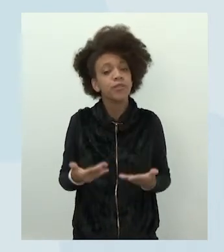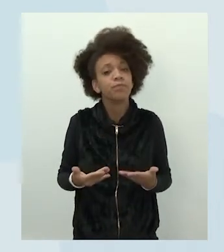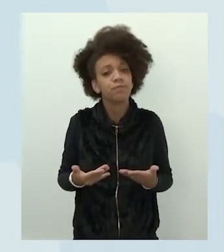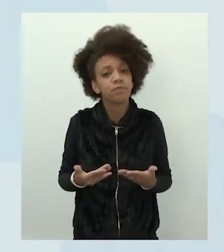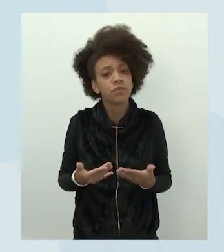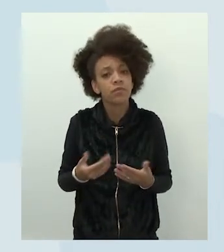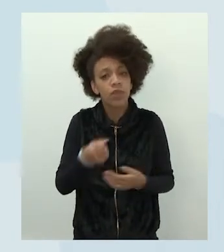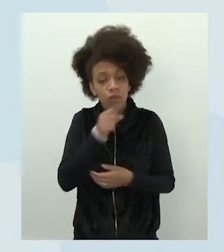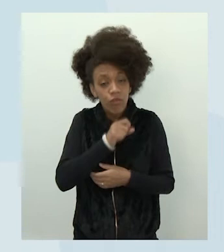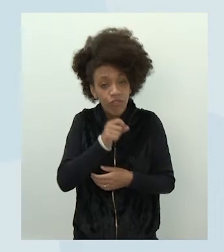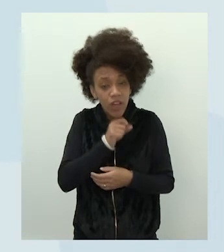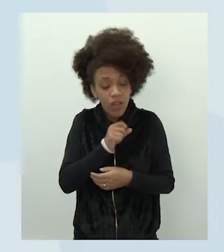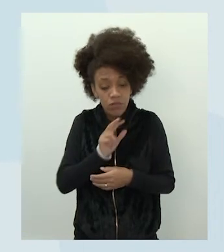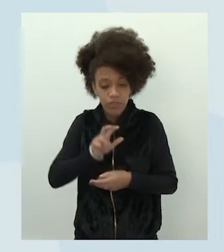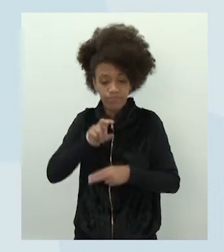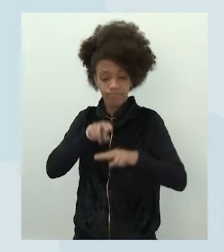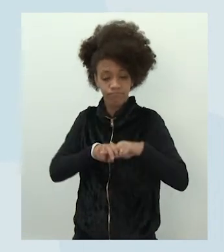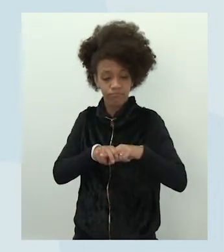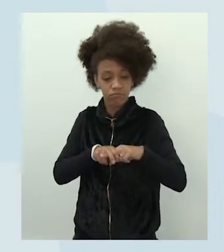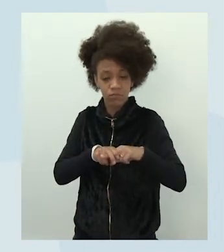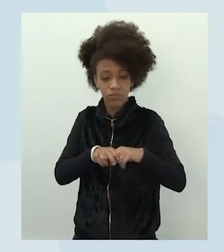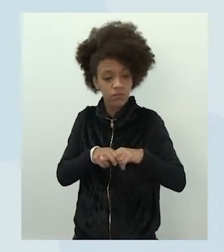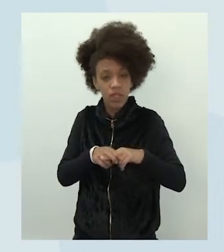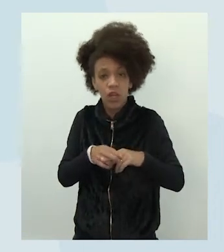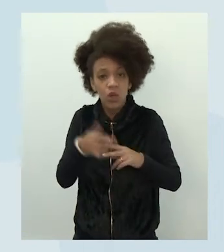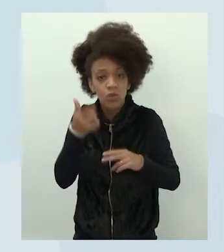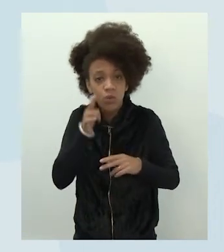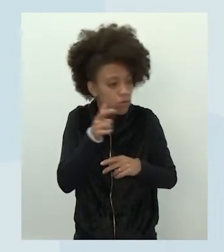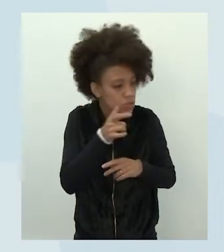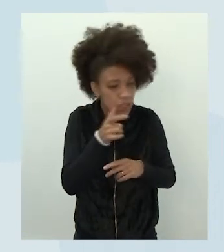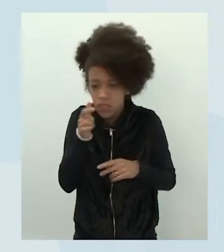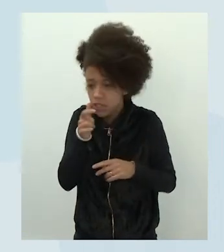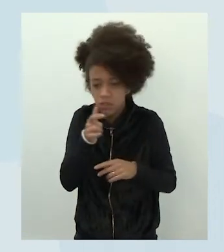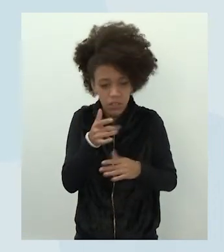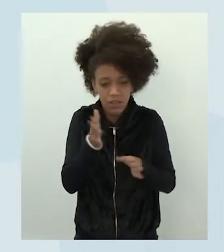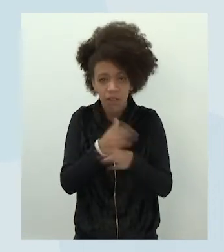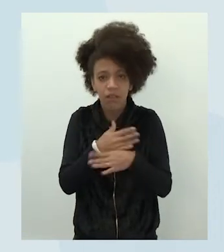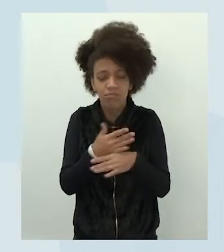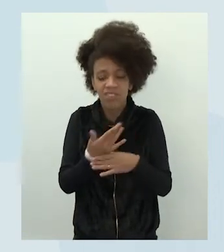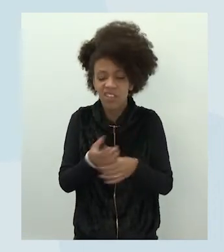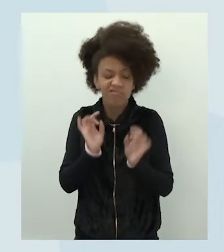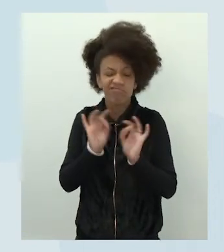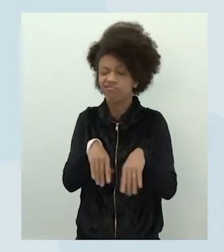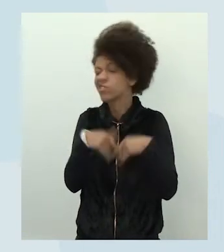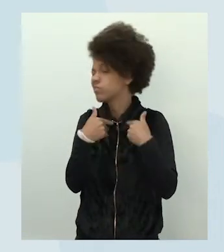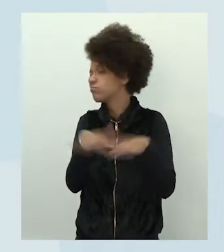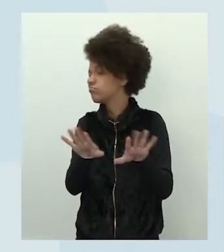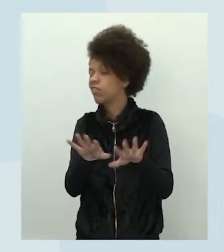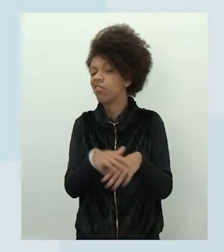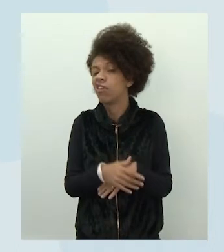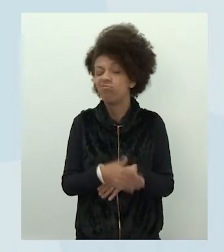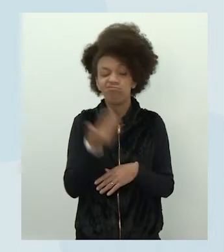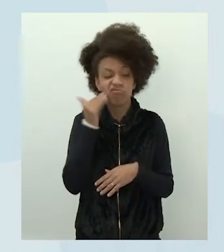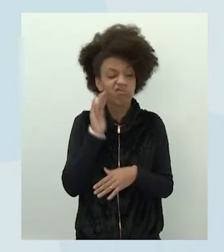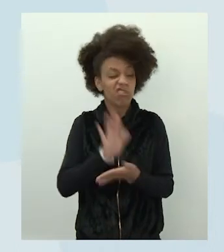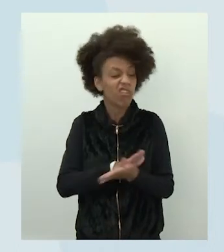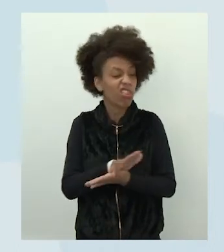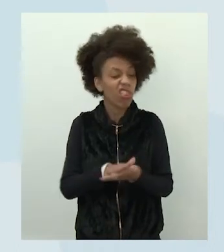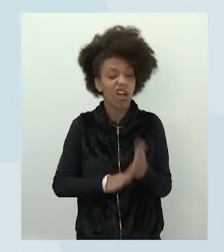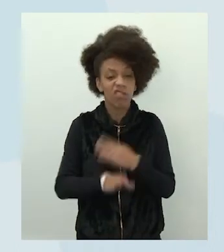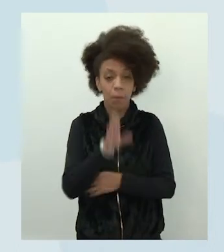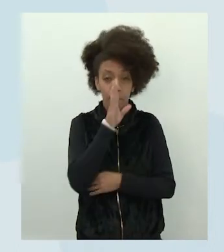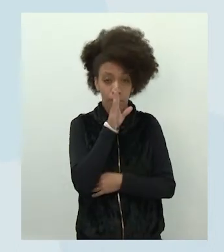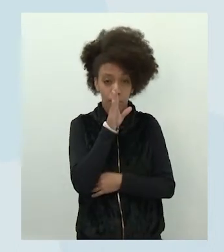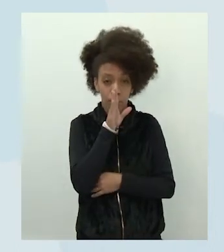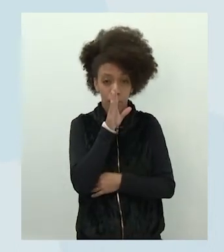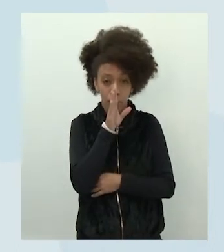o idoso que está presente não acompanha e acaba se desinteressando. Não estou entendendo mesmo, vou ficar quieto e